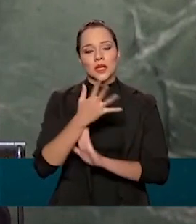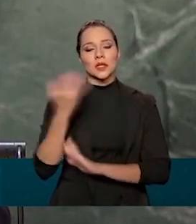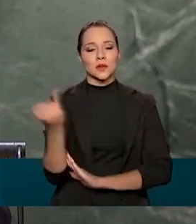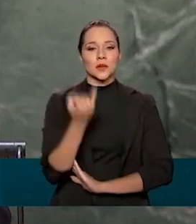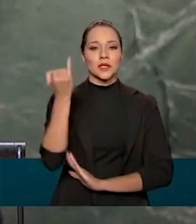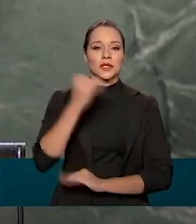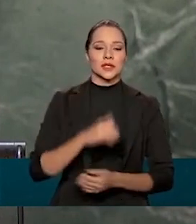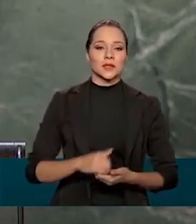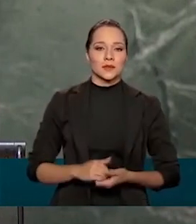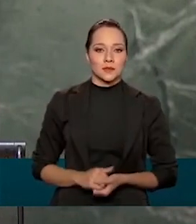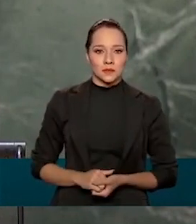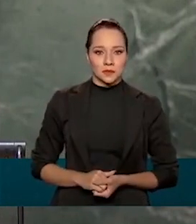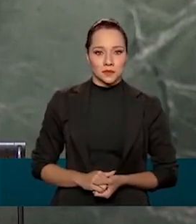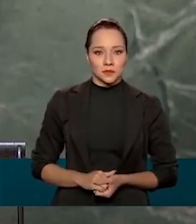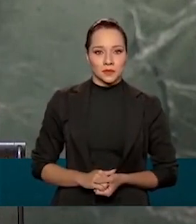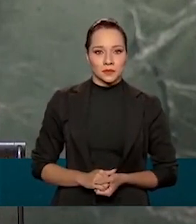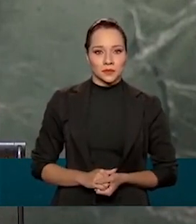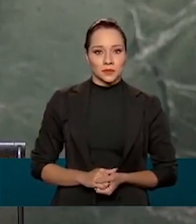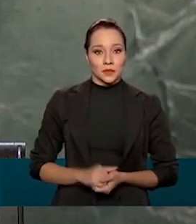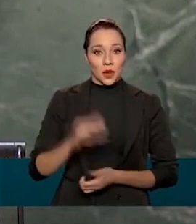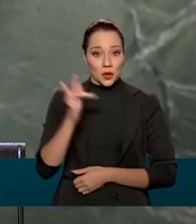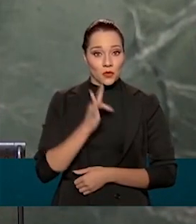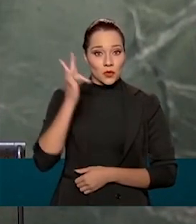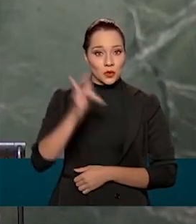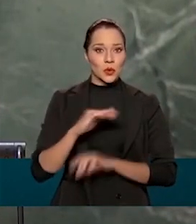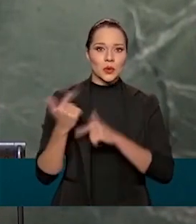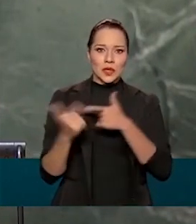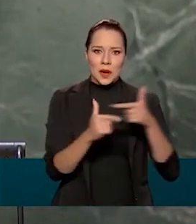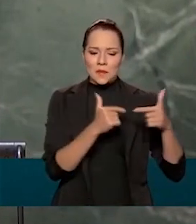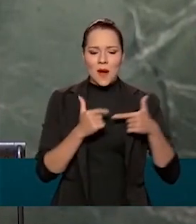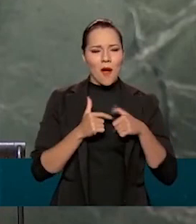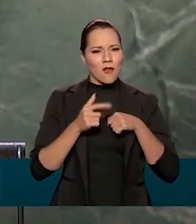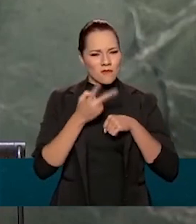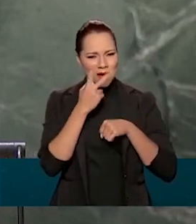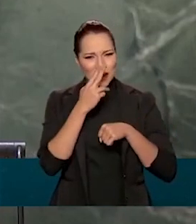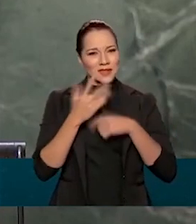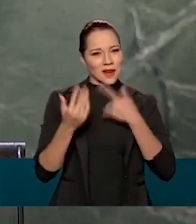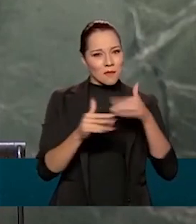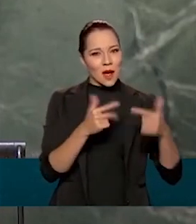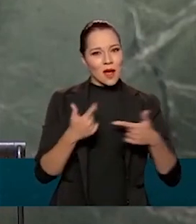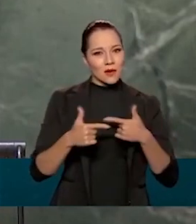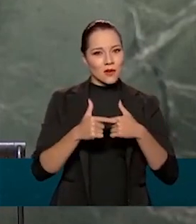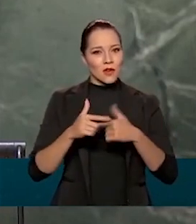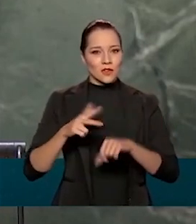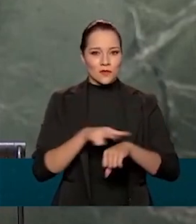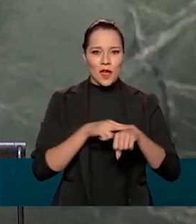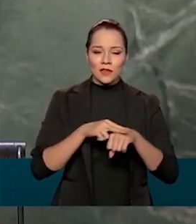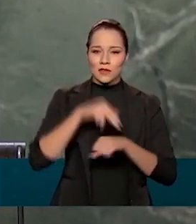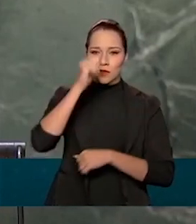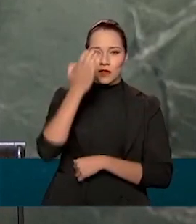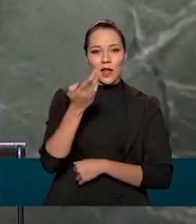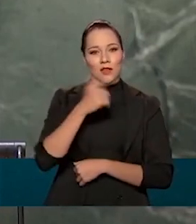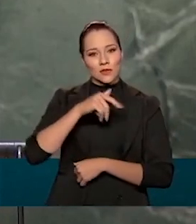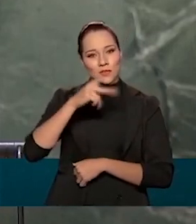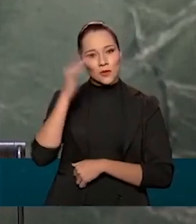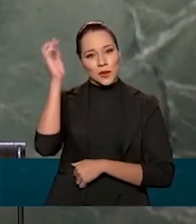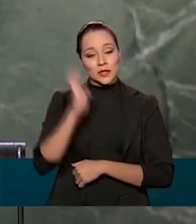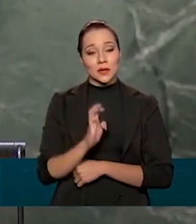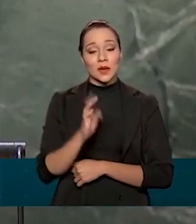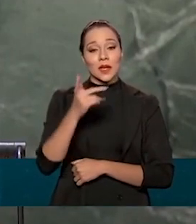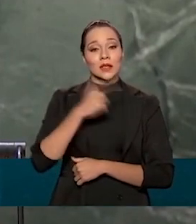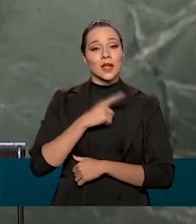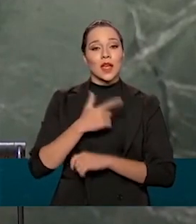relevantes. O futuro do emprego verde está no Brasil. Energia renovável,